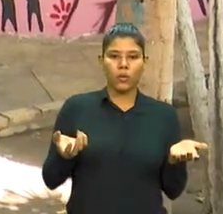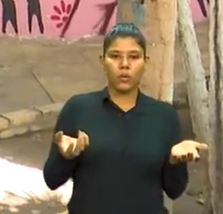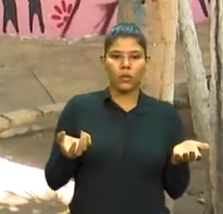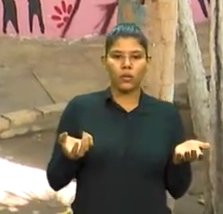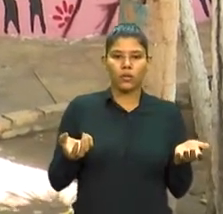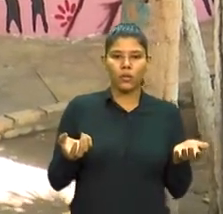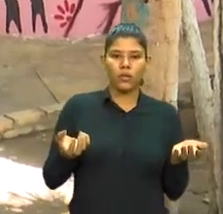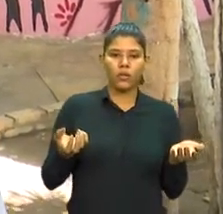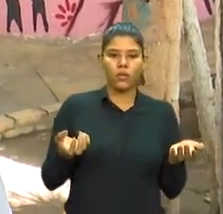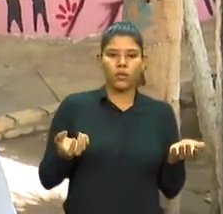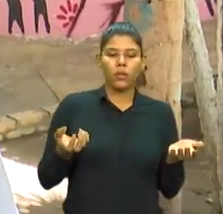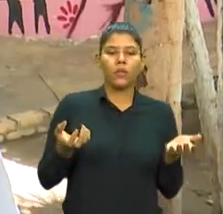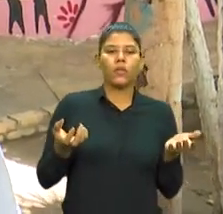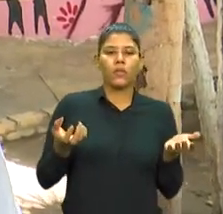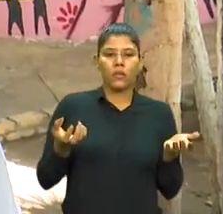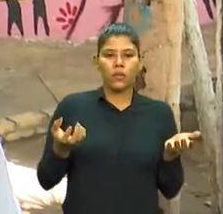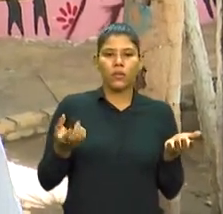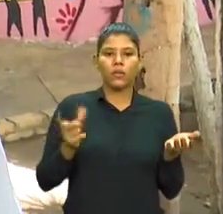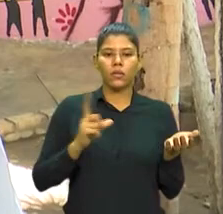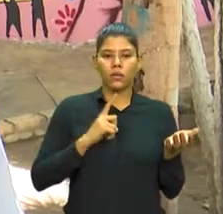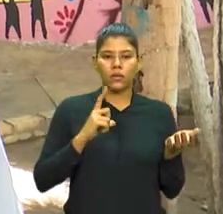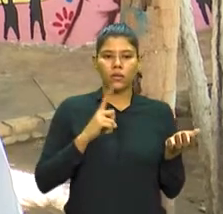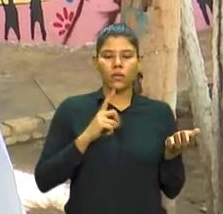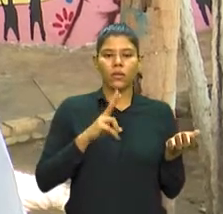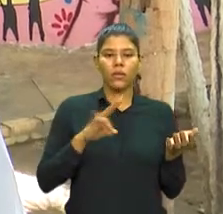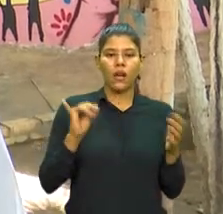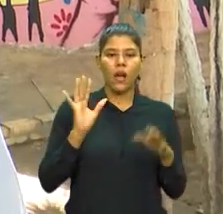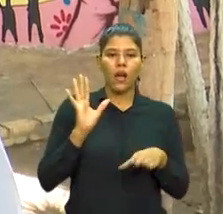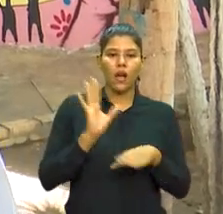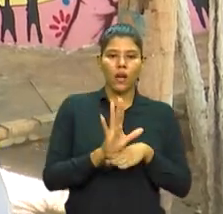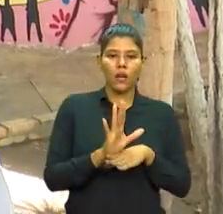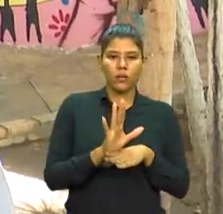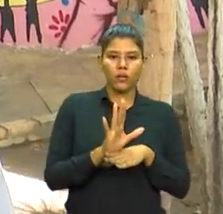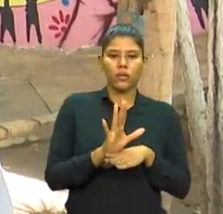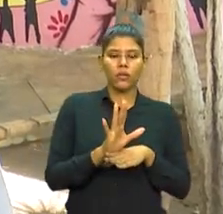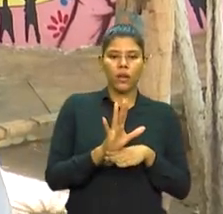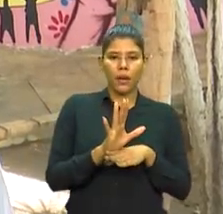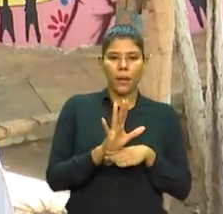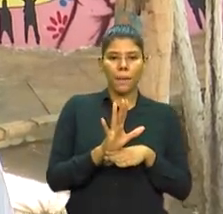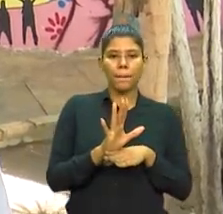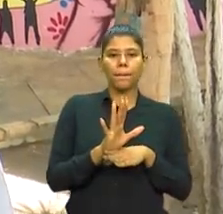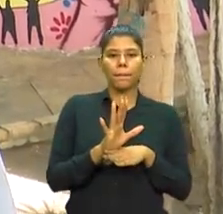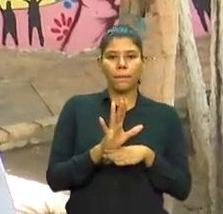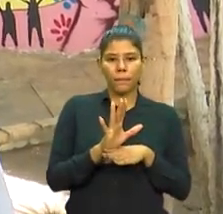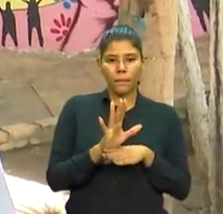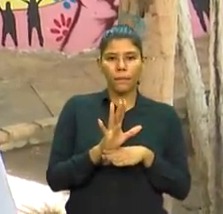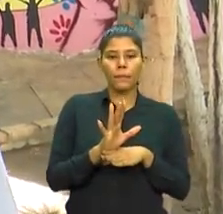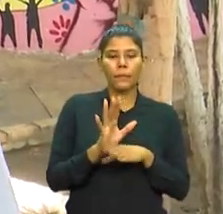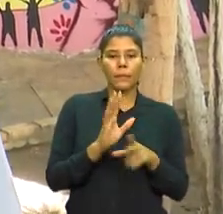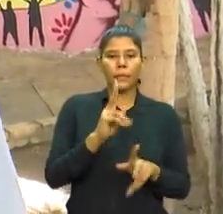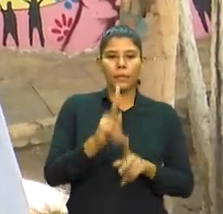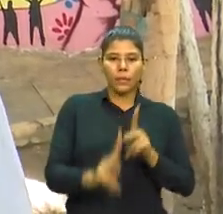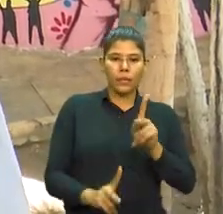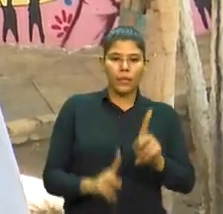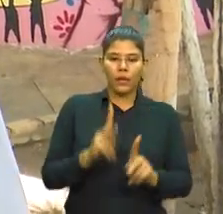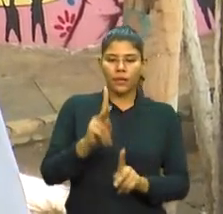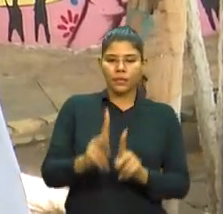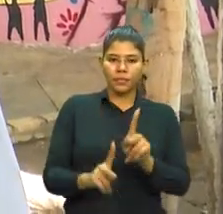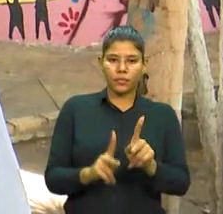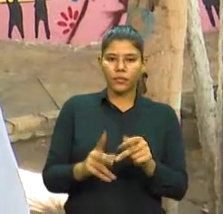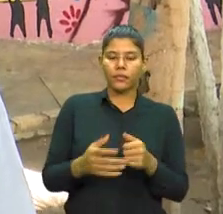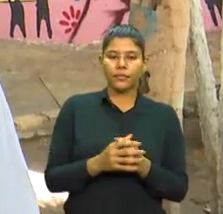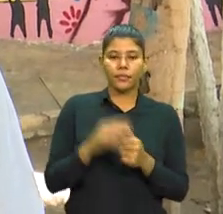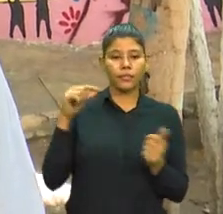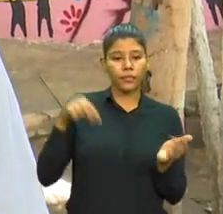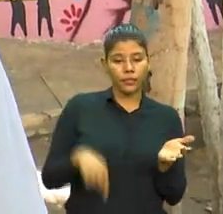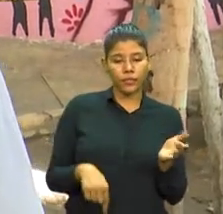outras temáticas né vai beneficiar em muito essa esse recorte da população né então a gente não só aqui mas a